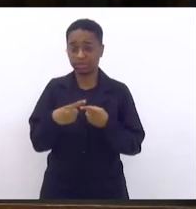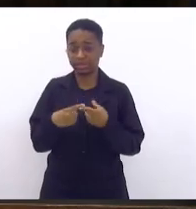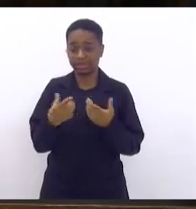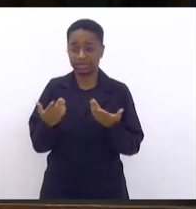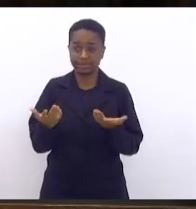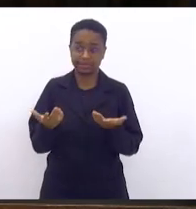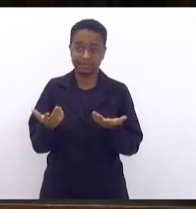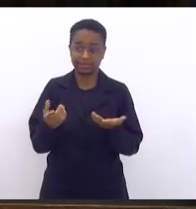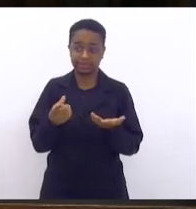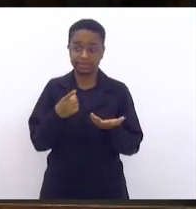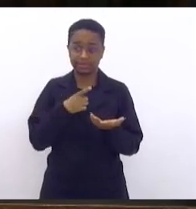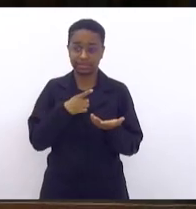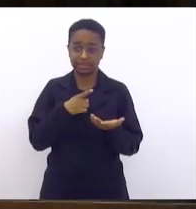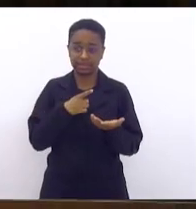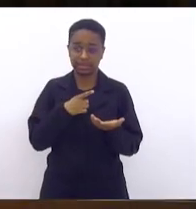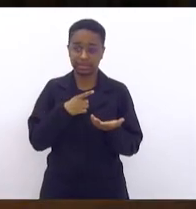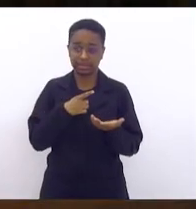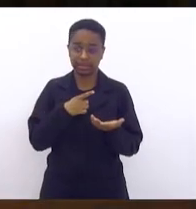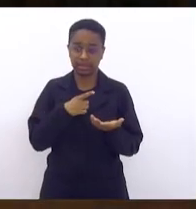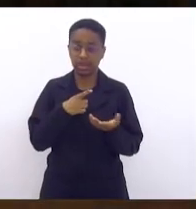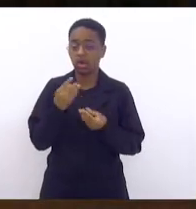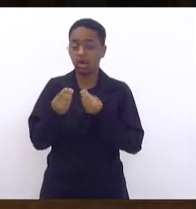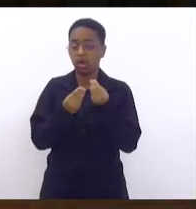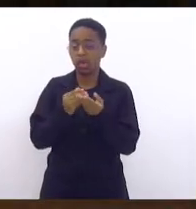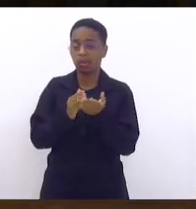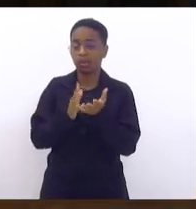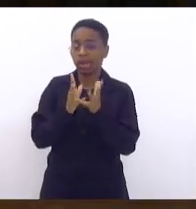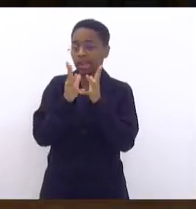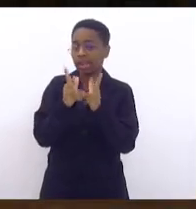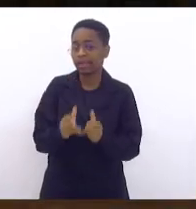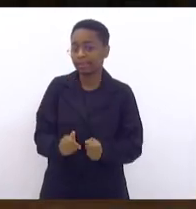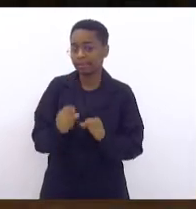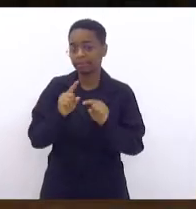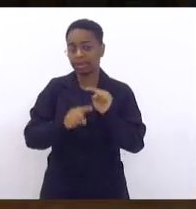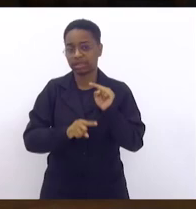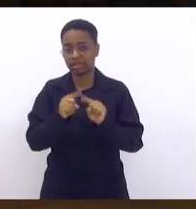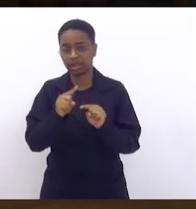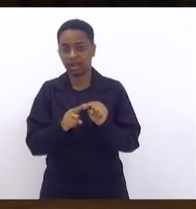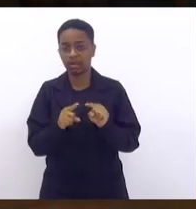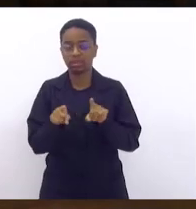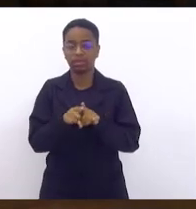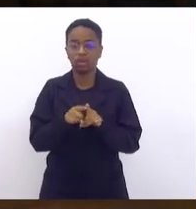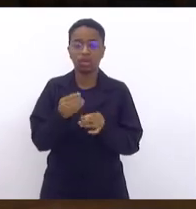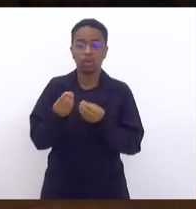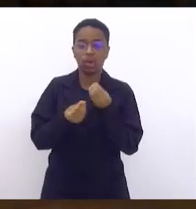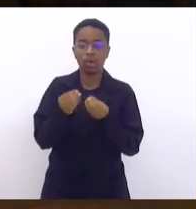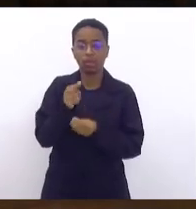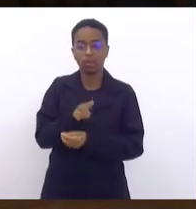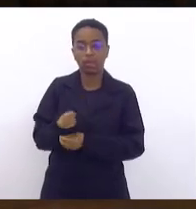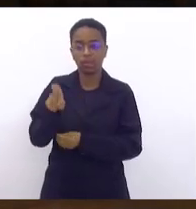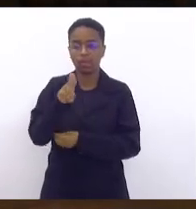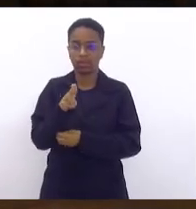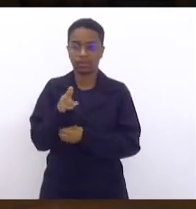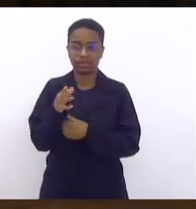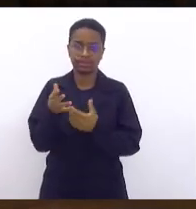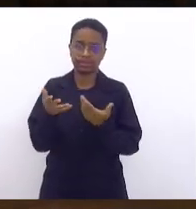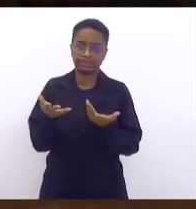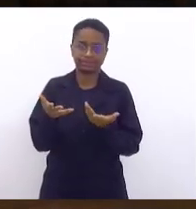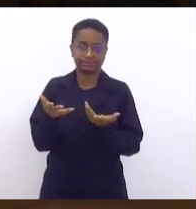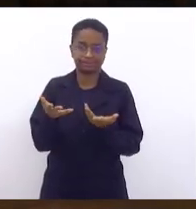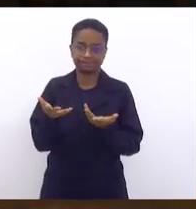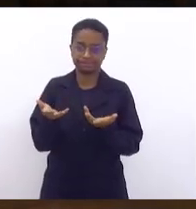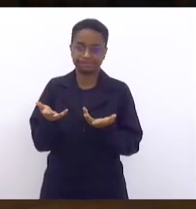tem uma questão aí de higienização dessa embalagem o manuseio que essa embalagem é